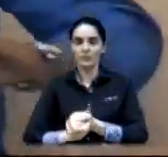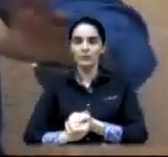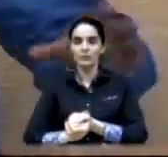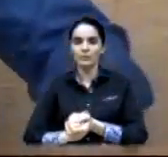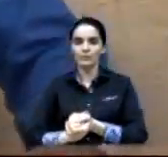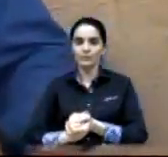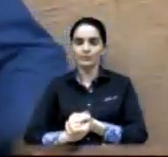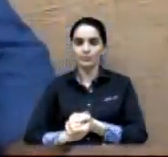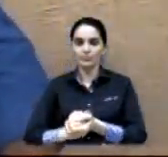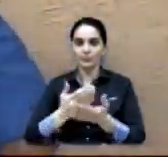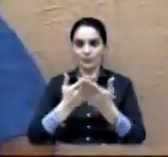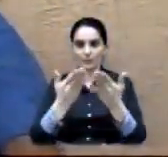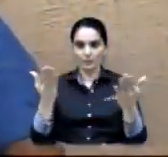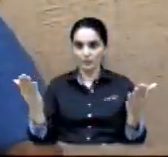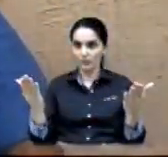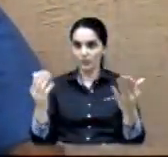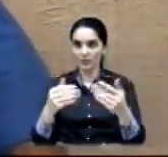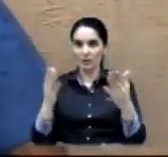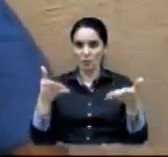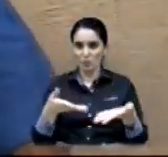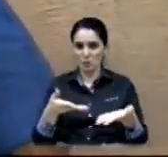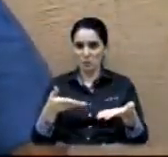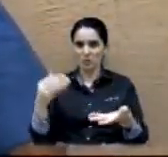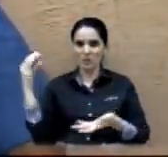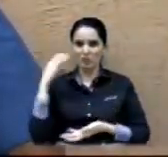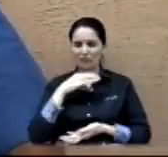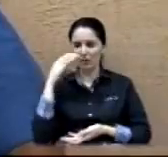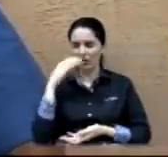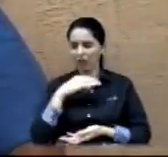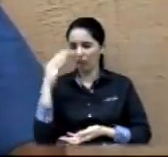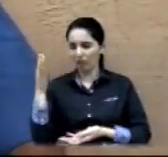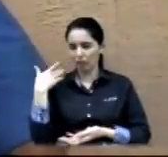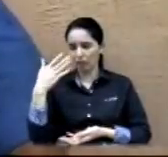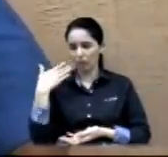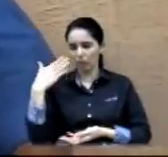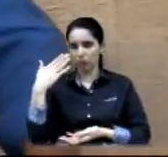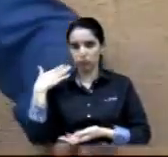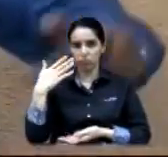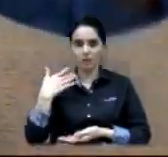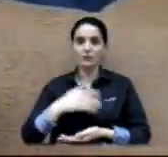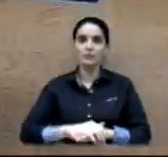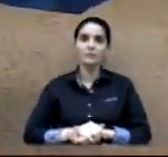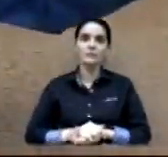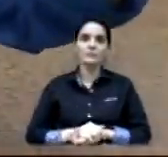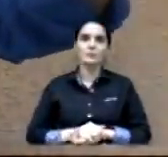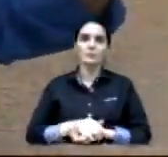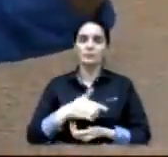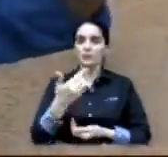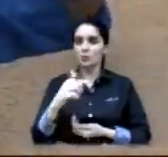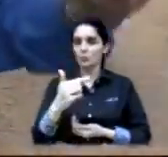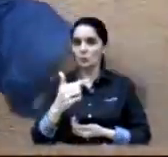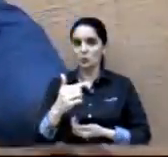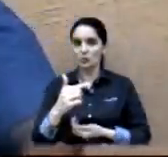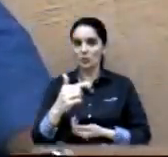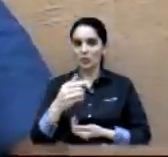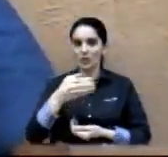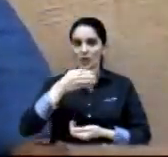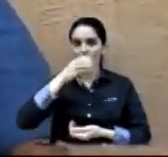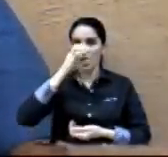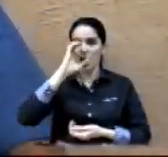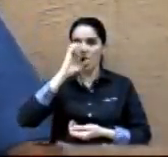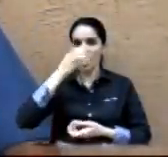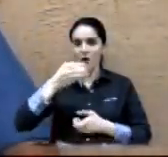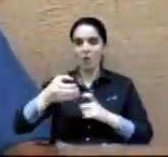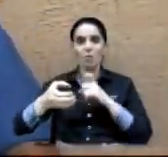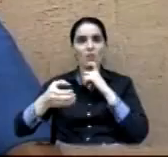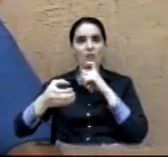podem ver que hoje, o calor que estava hoje, nós não temos o direito de tomar um copo de água gelada.